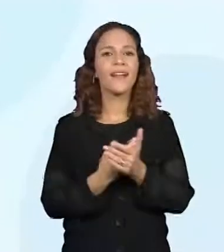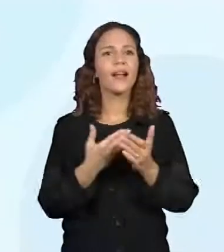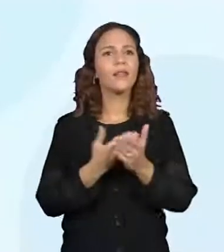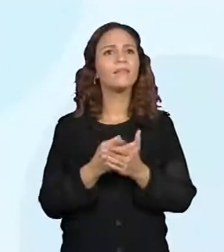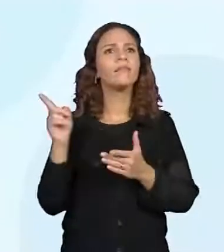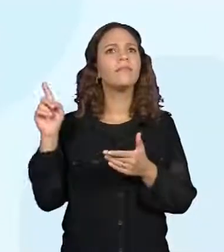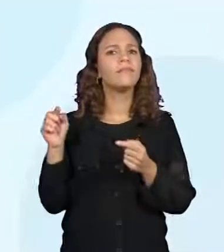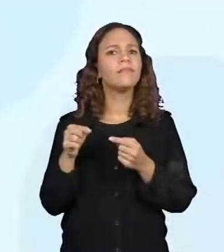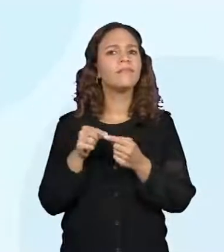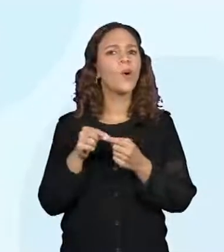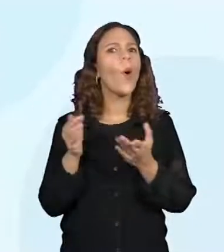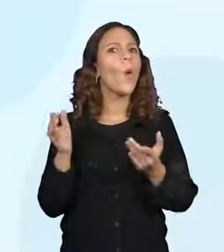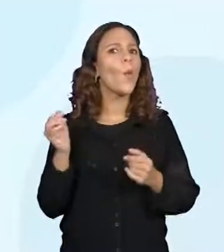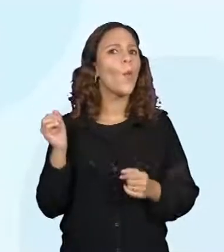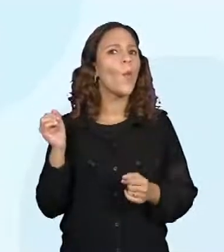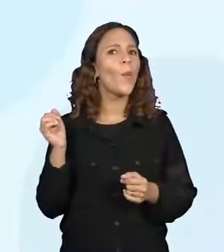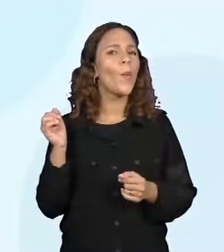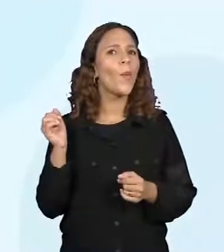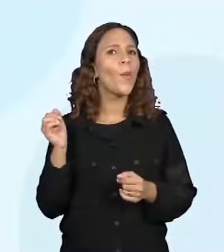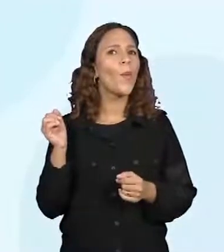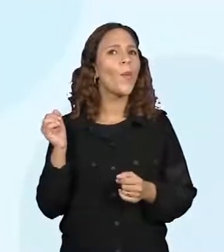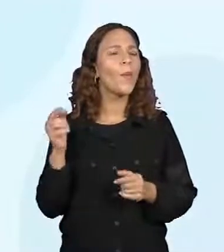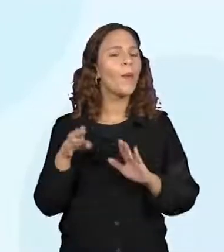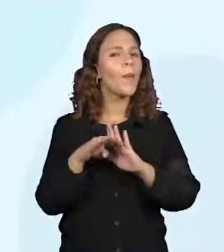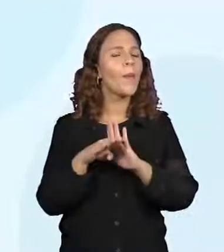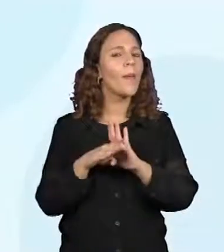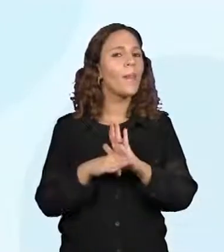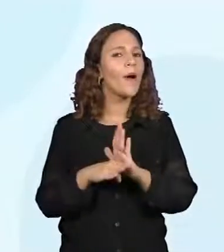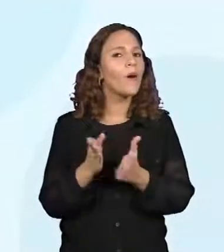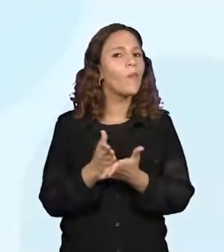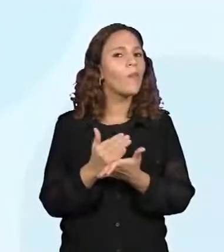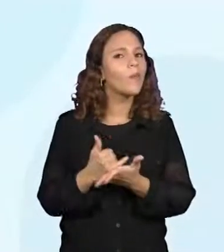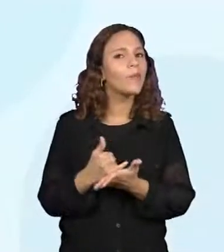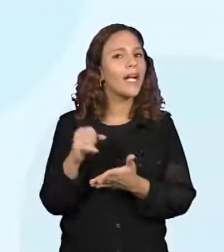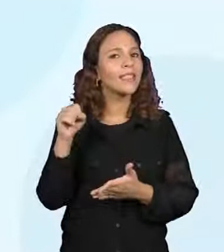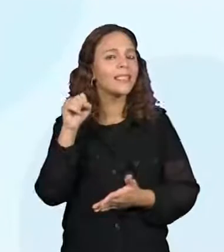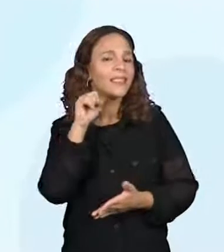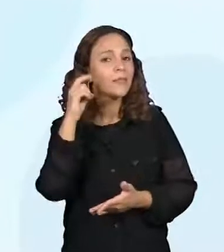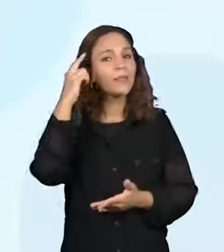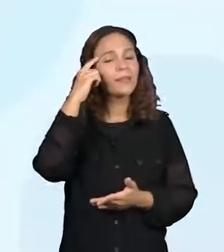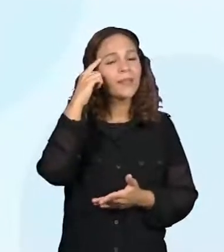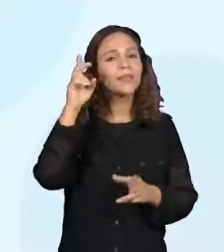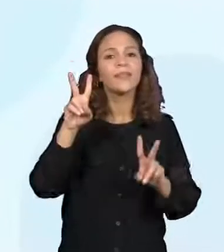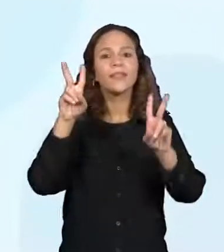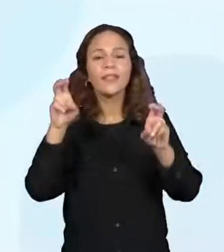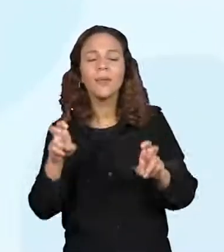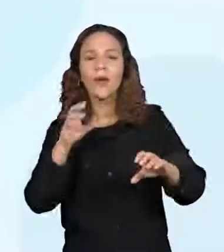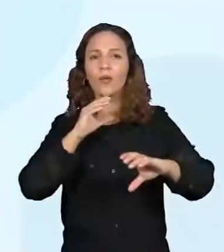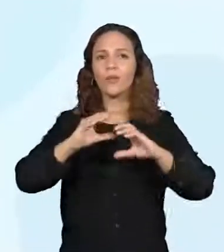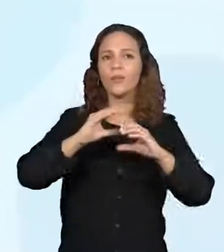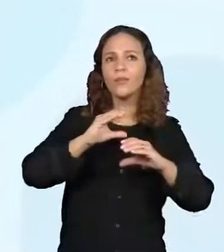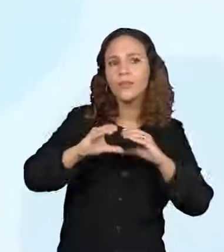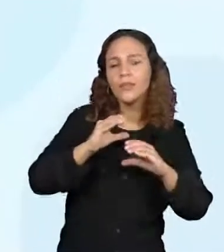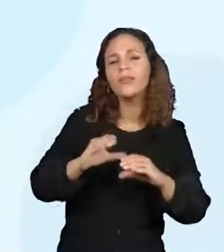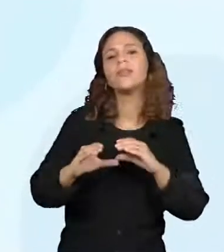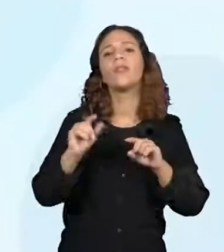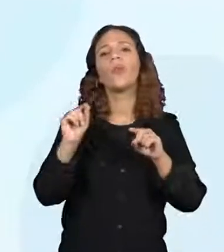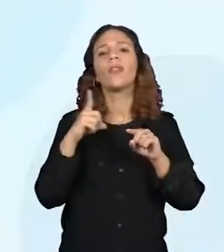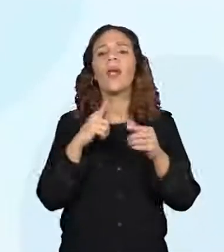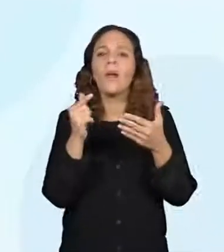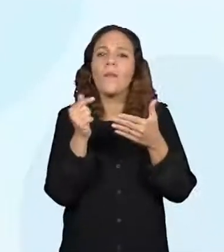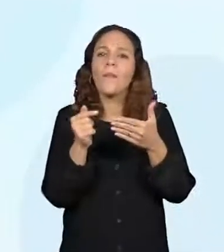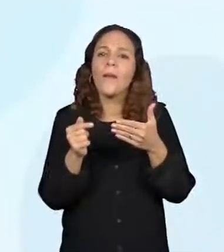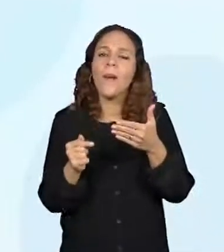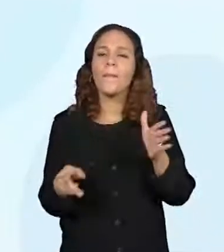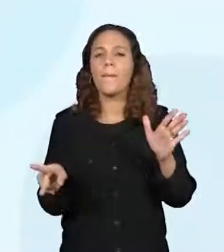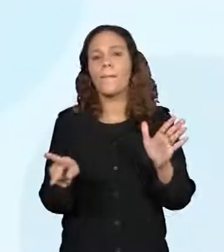qual gênero aí destes que eu li? Considerando a situação comunicativa, tema, assunto, estrutura, composicional e o